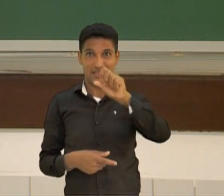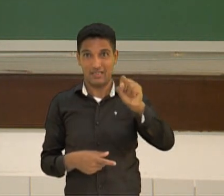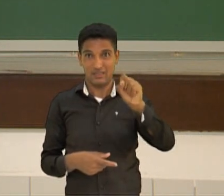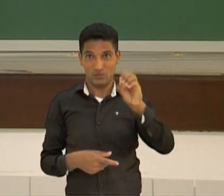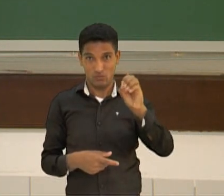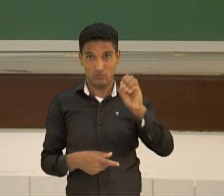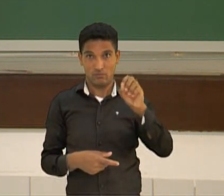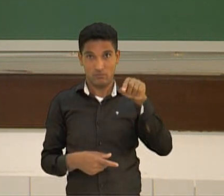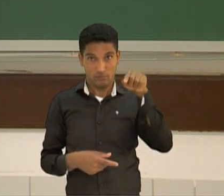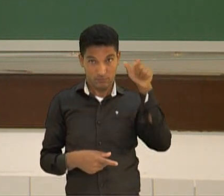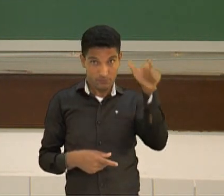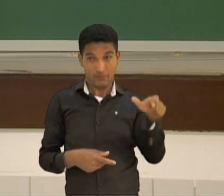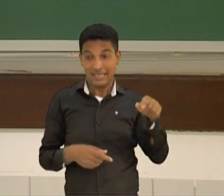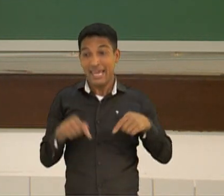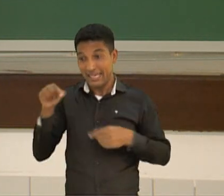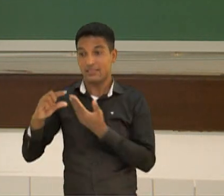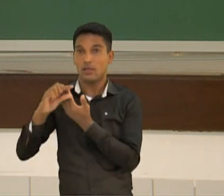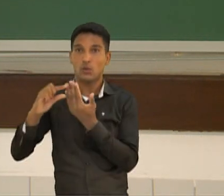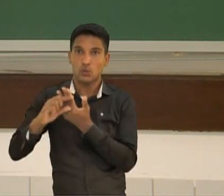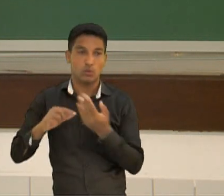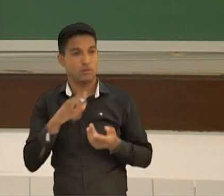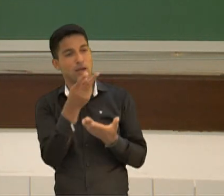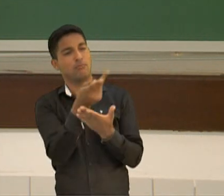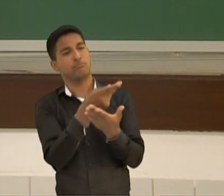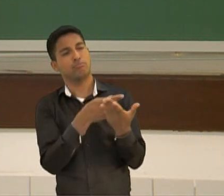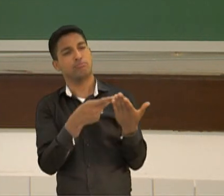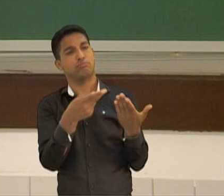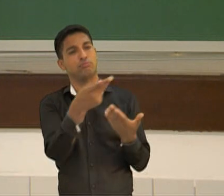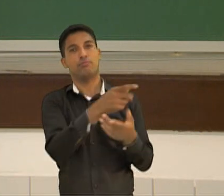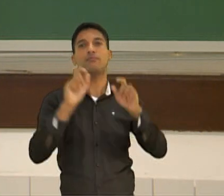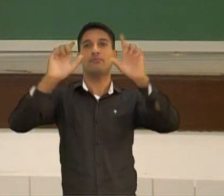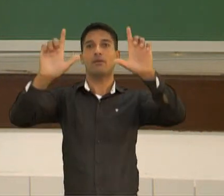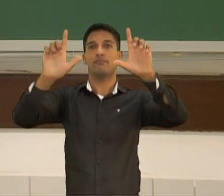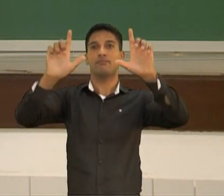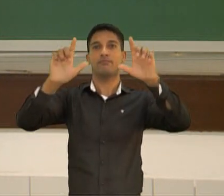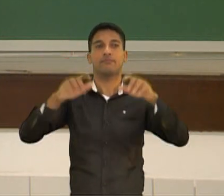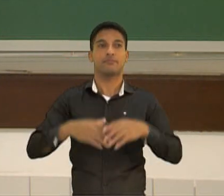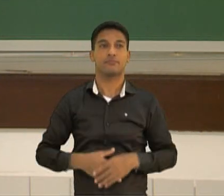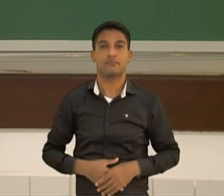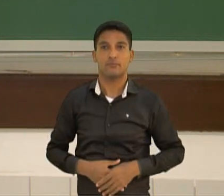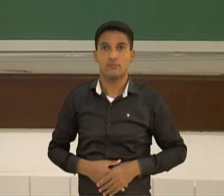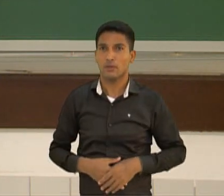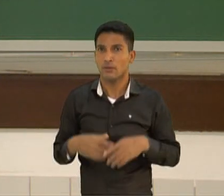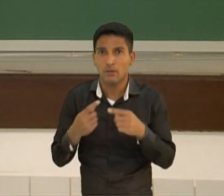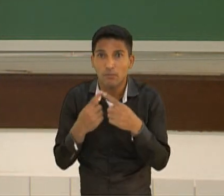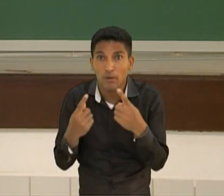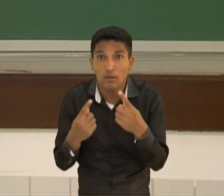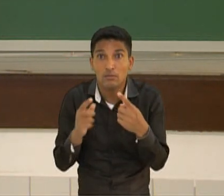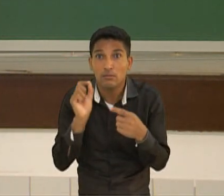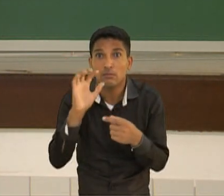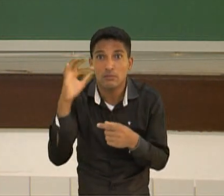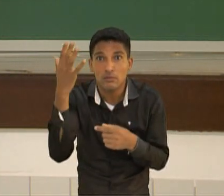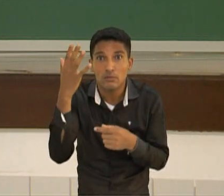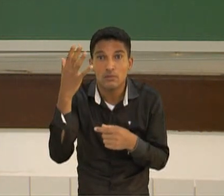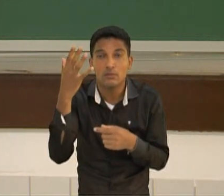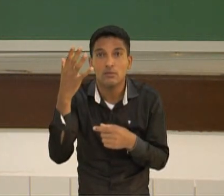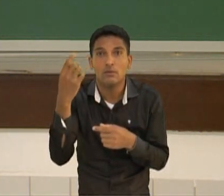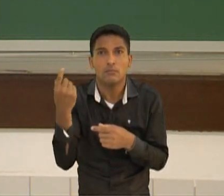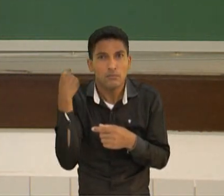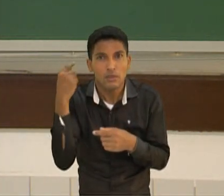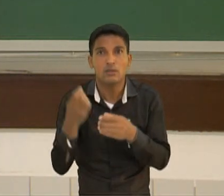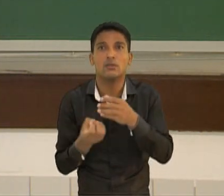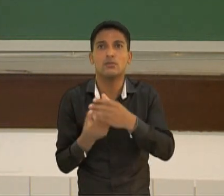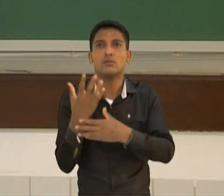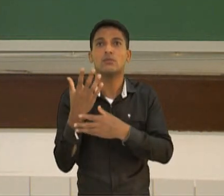um pouco tudo o que estava ocorrendo a partir do quê? Do surgimento de uma tecnologia nova. Então, o surgimento